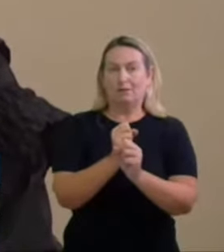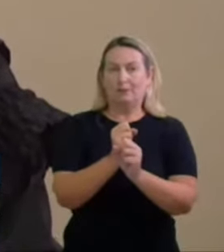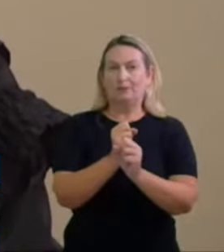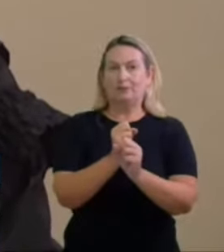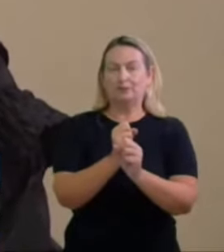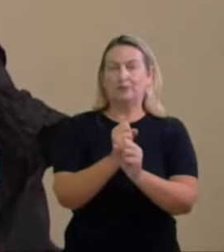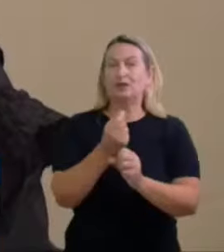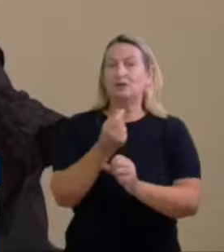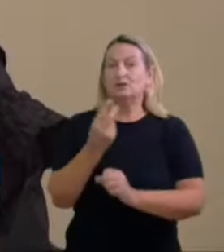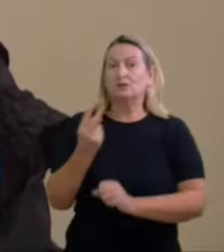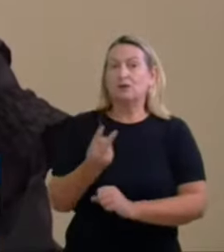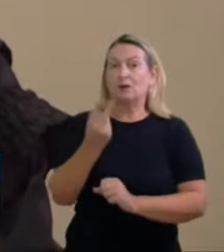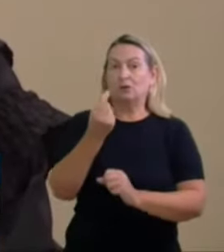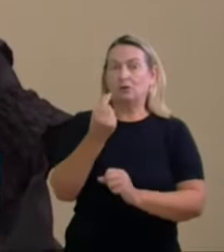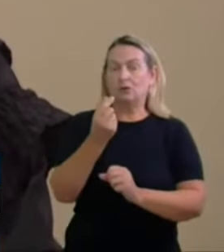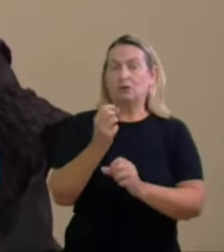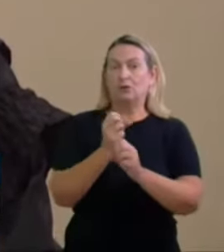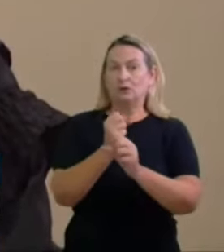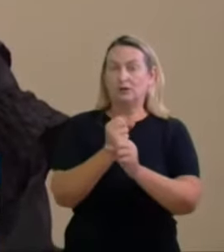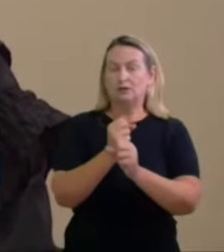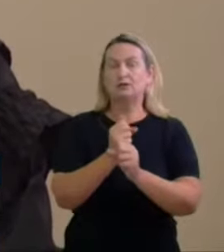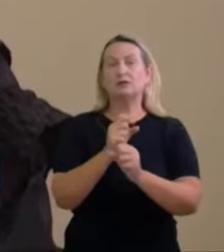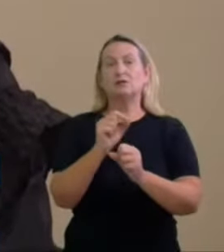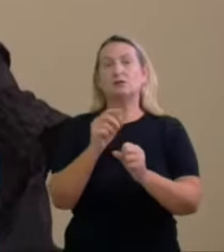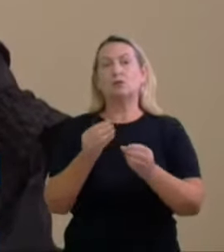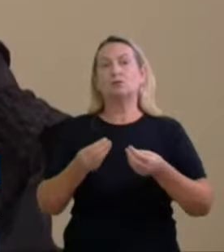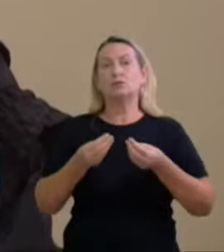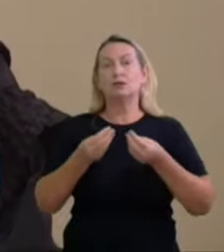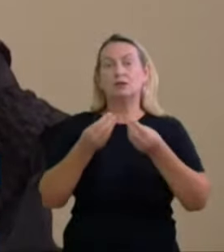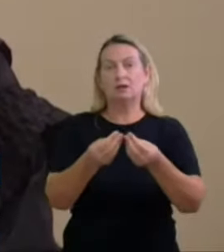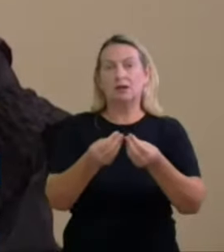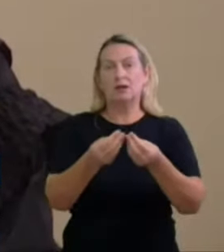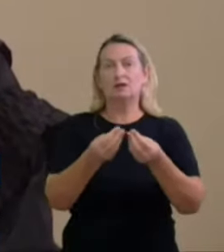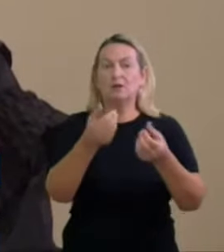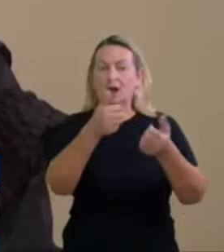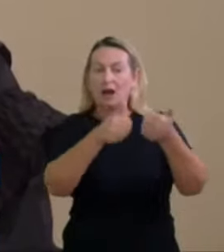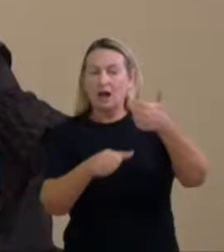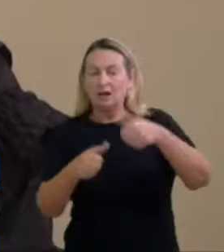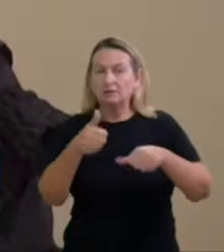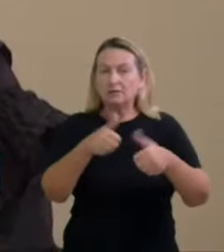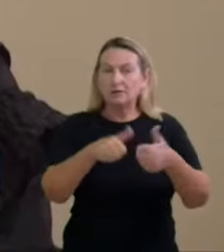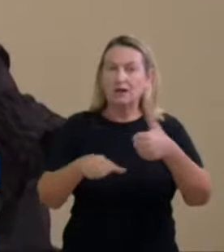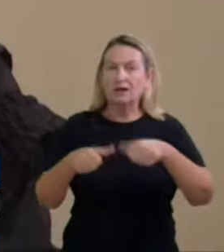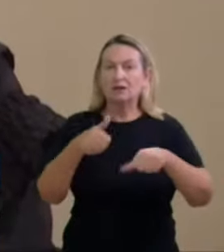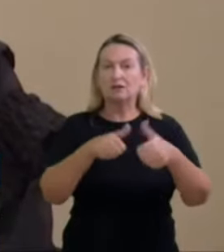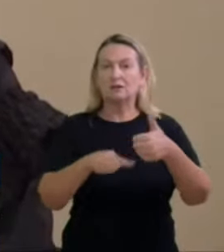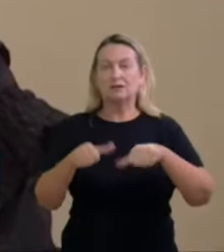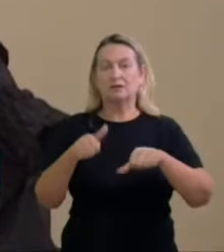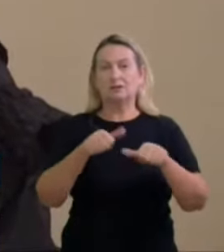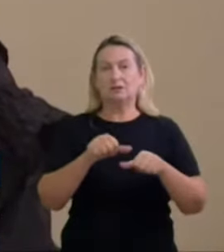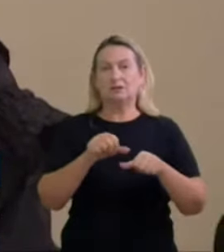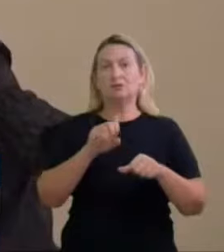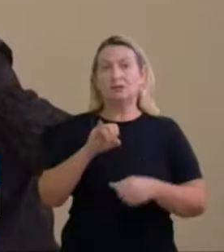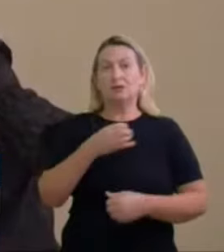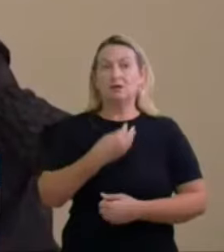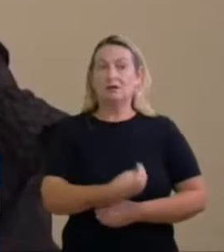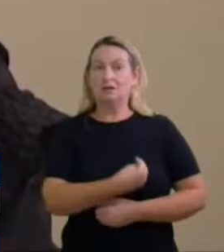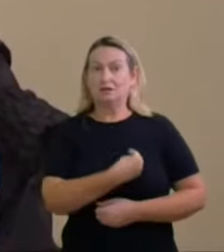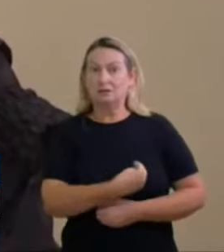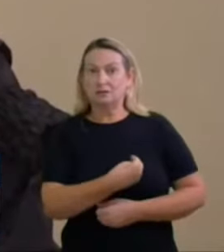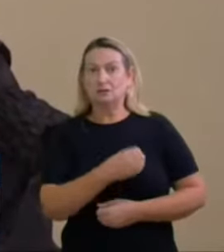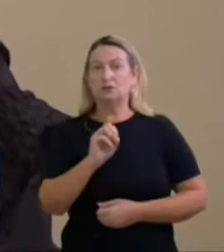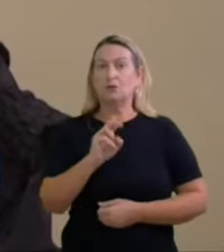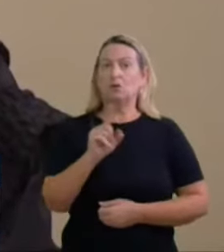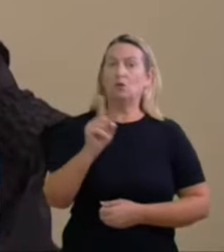valores que foram aferidos para eh avaliação do da existência ou não eh do